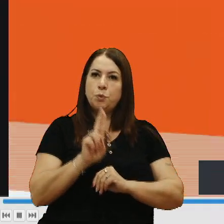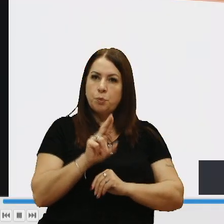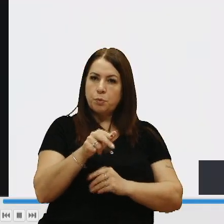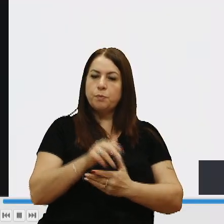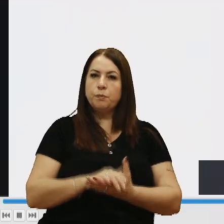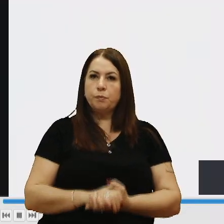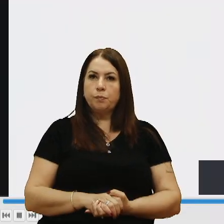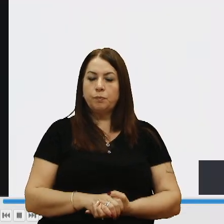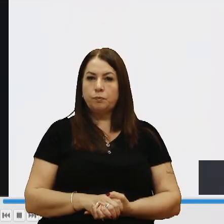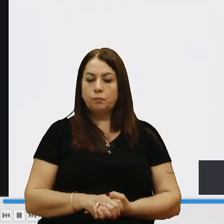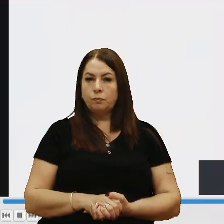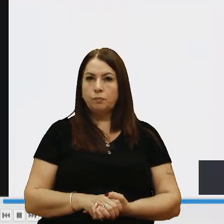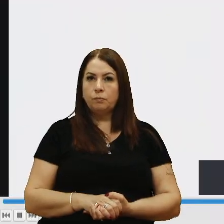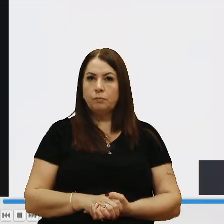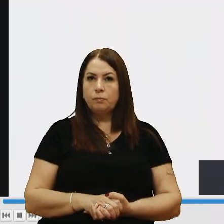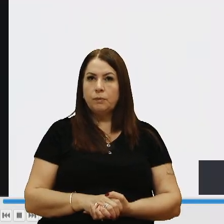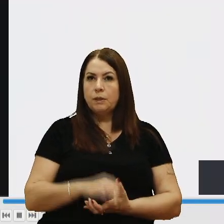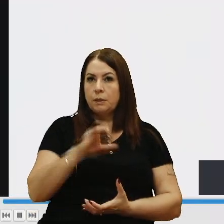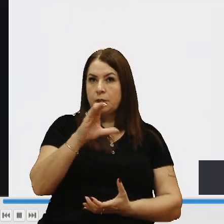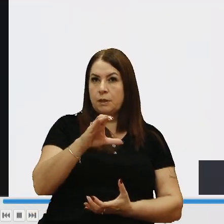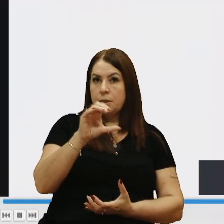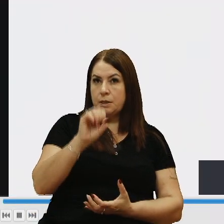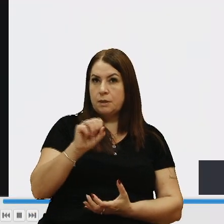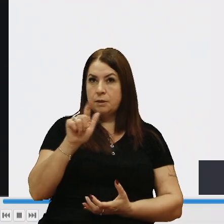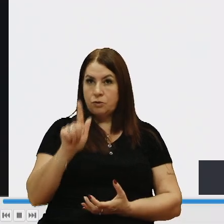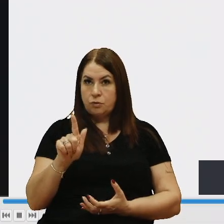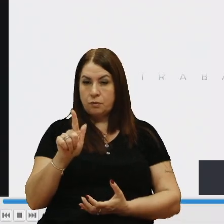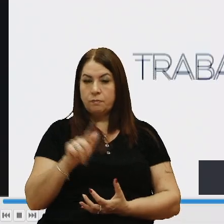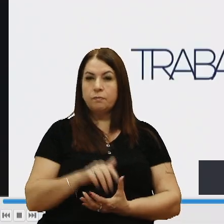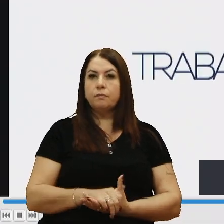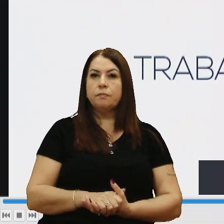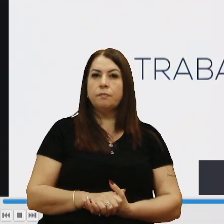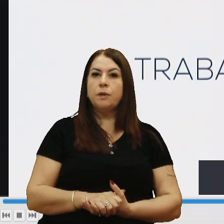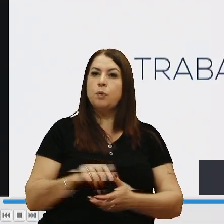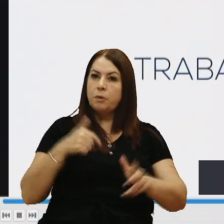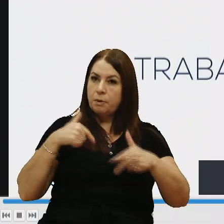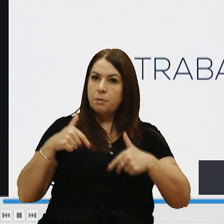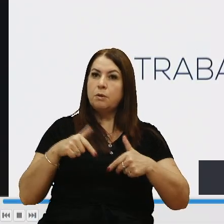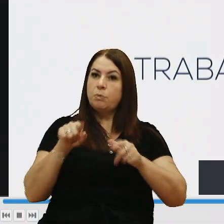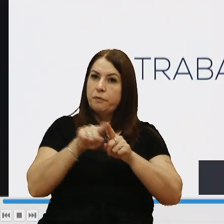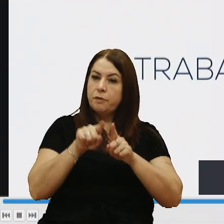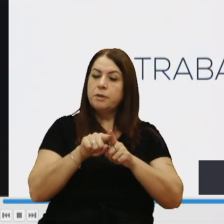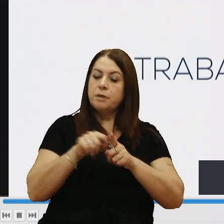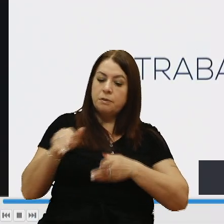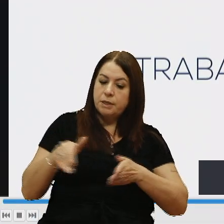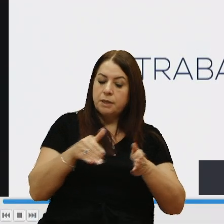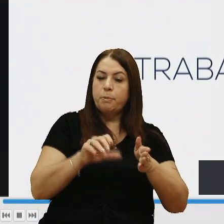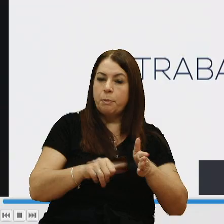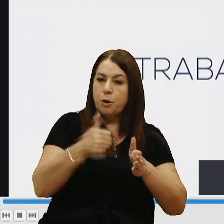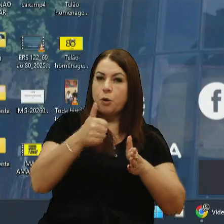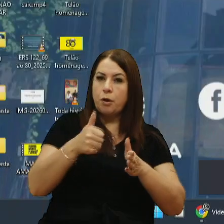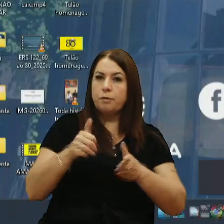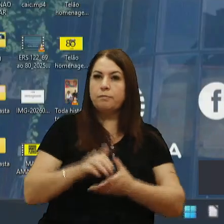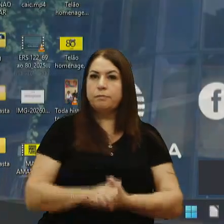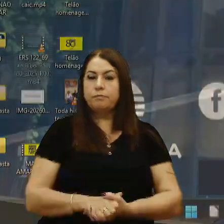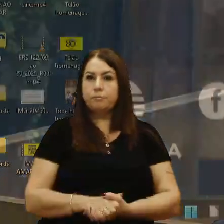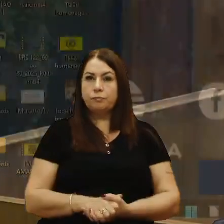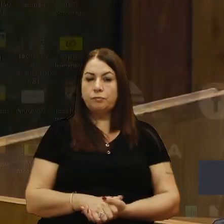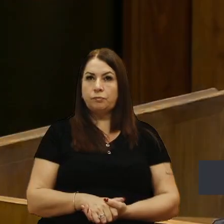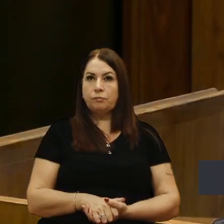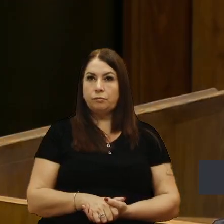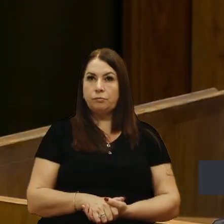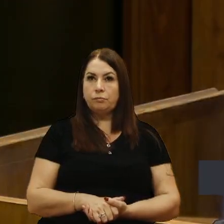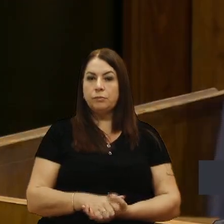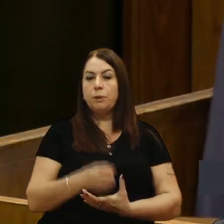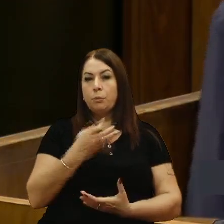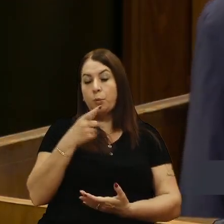usuários. Concessionária Caminhos da Serra Gaúcha. Trabalhando para que você guie pelo melhor caminho.